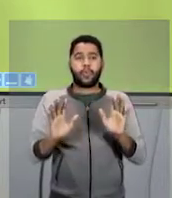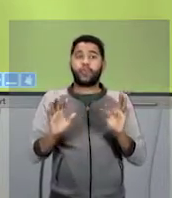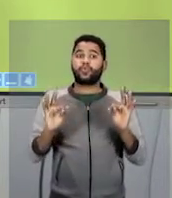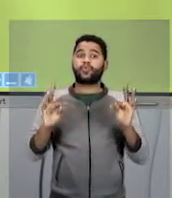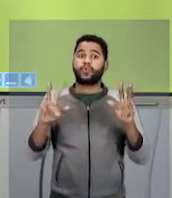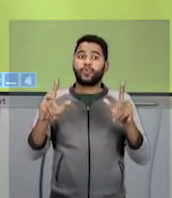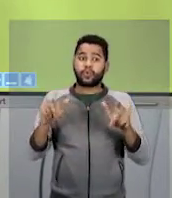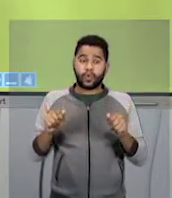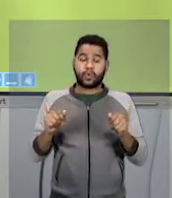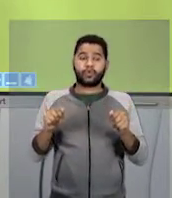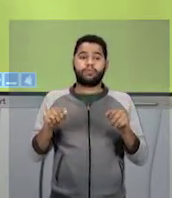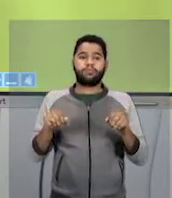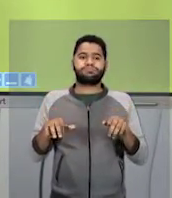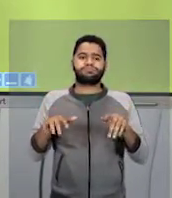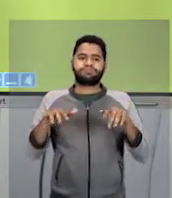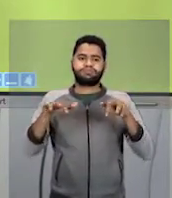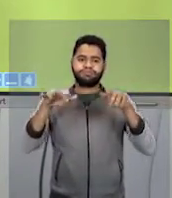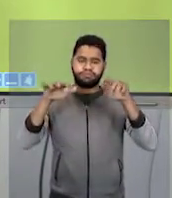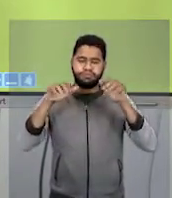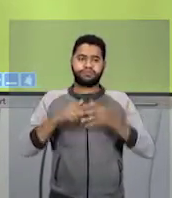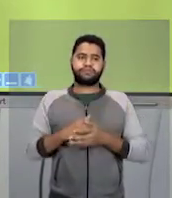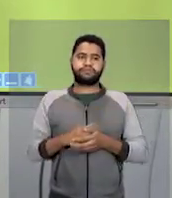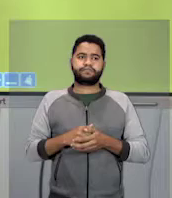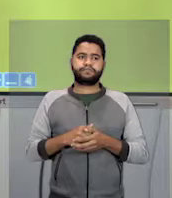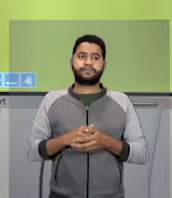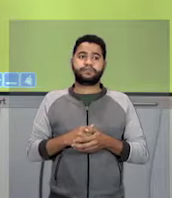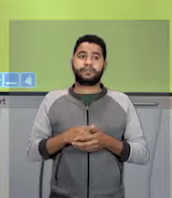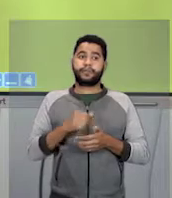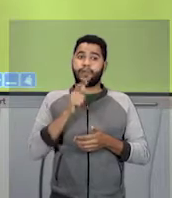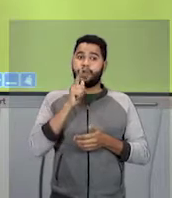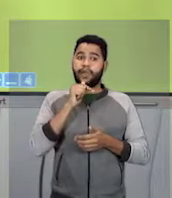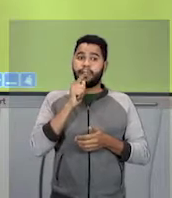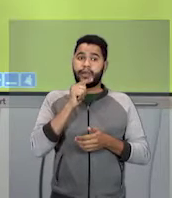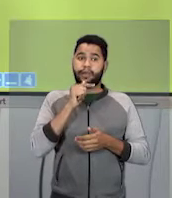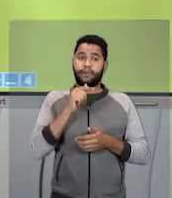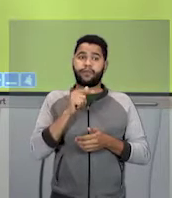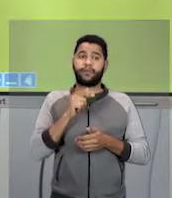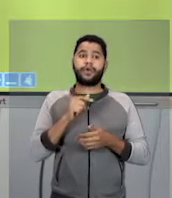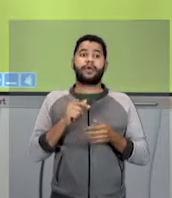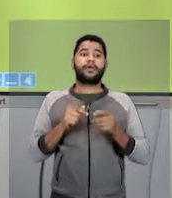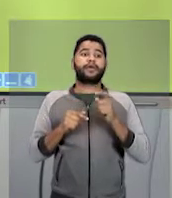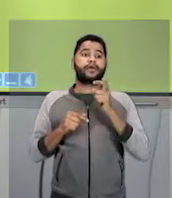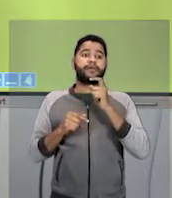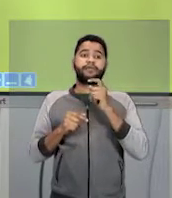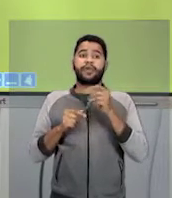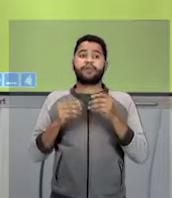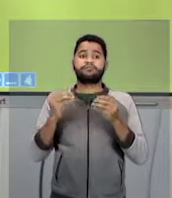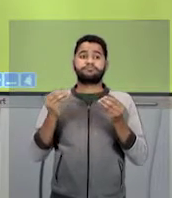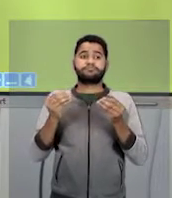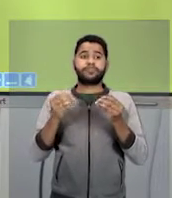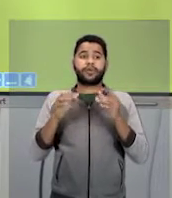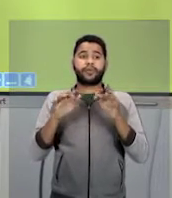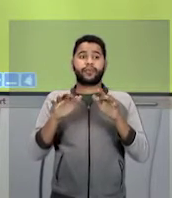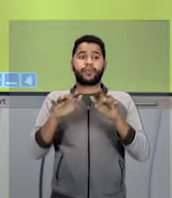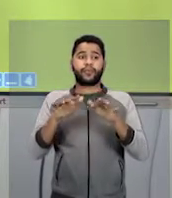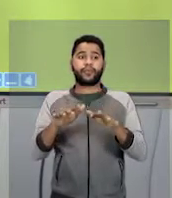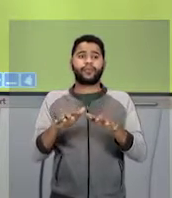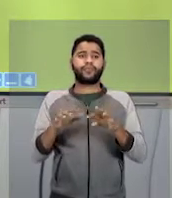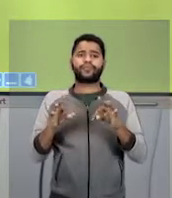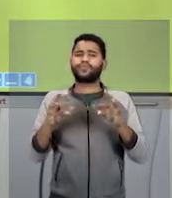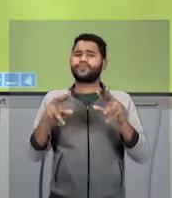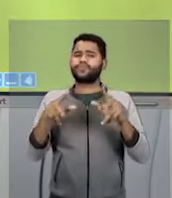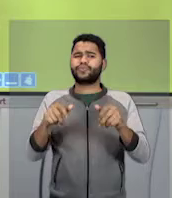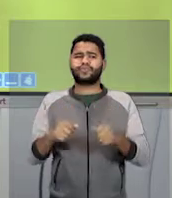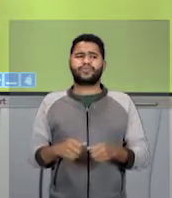todo o reservatório cheio de água. Então, se eu coloco água fria aqui, a água fria vai tender a resfriar o reservatório